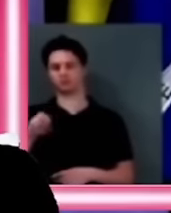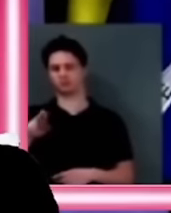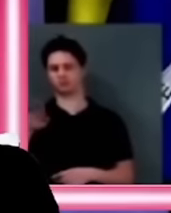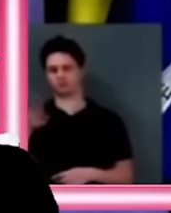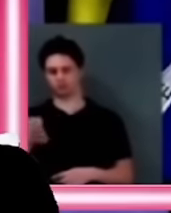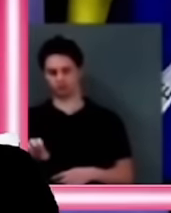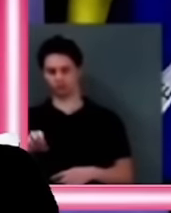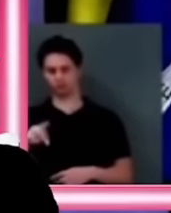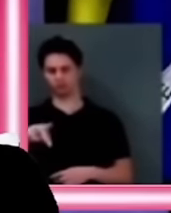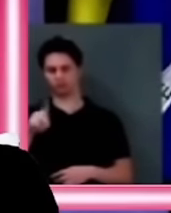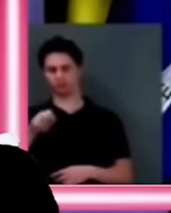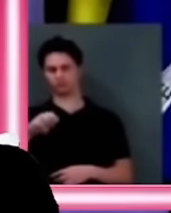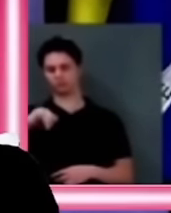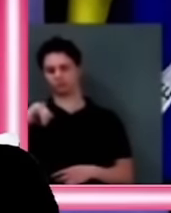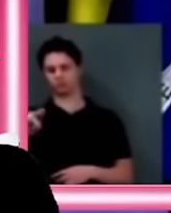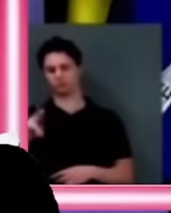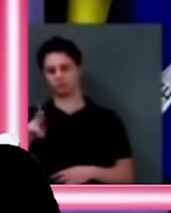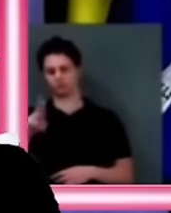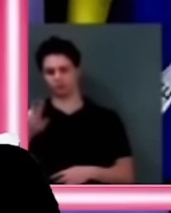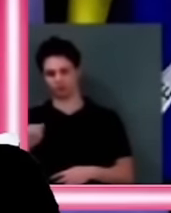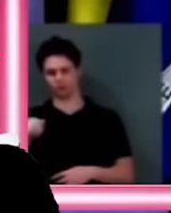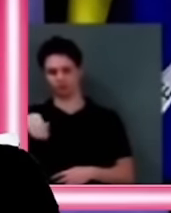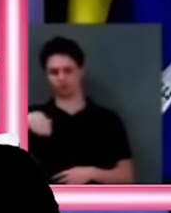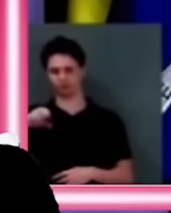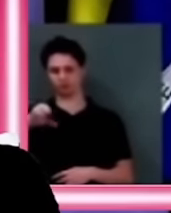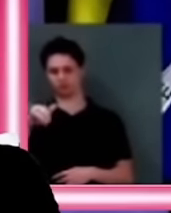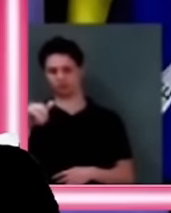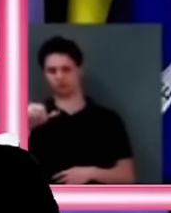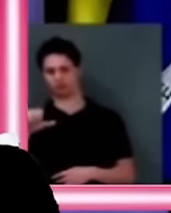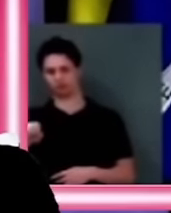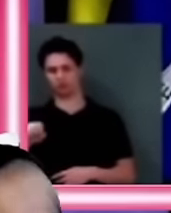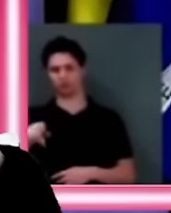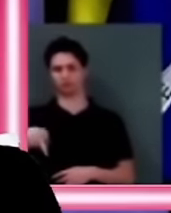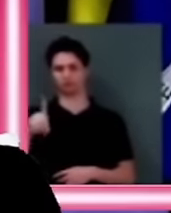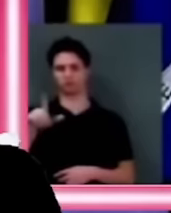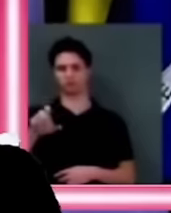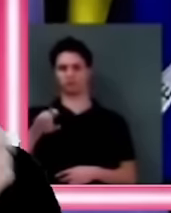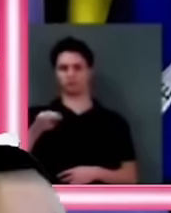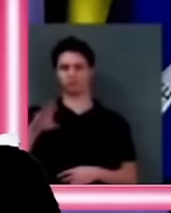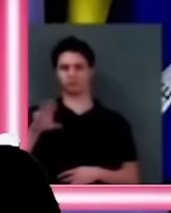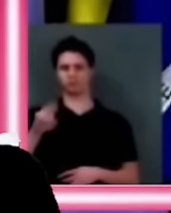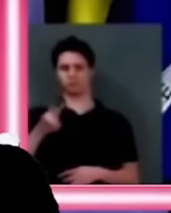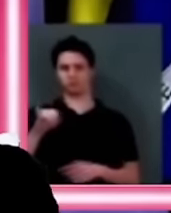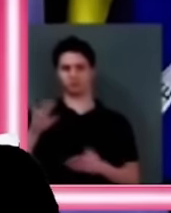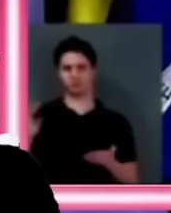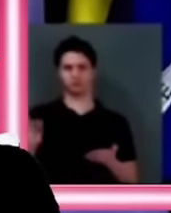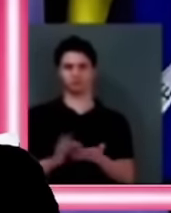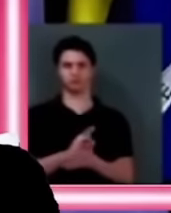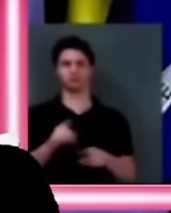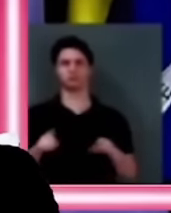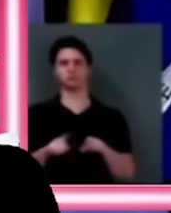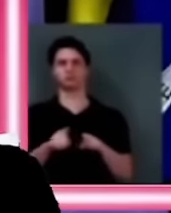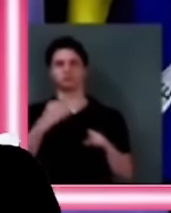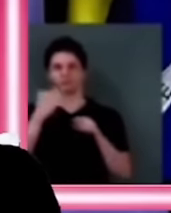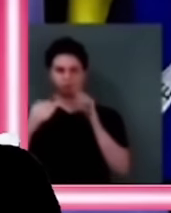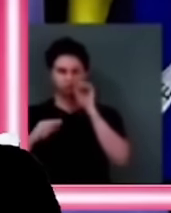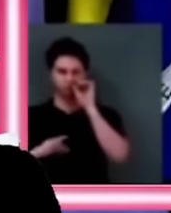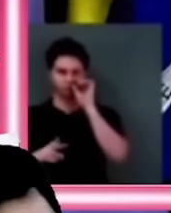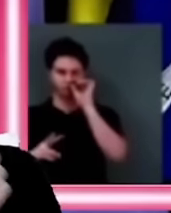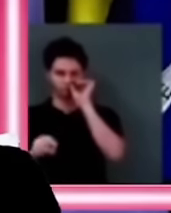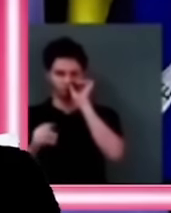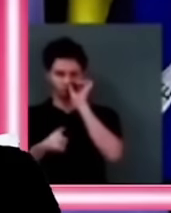Rogério Messias de Jesus Magno Malta e o senador Cleitinho que acabou de me dizer que vai assinar também e eu já pedi aqui a todos os